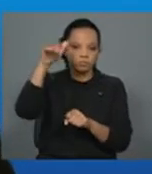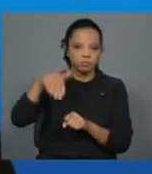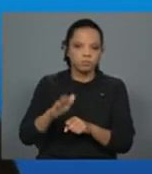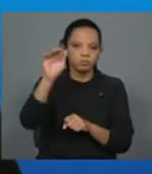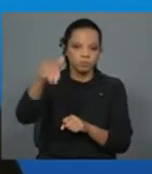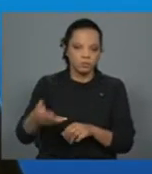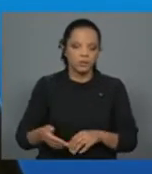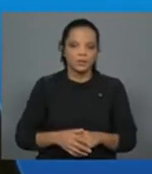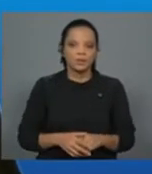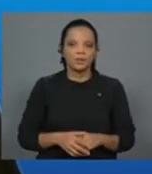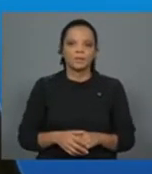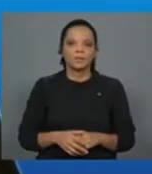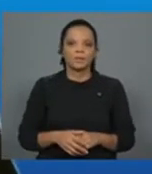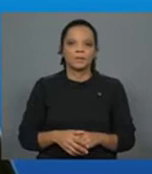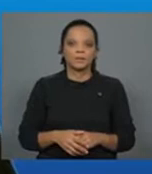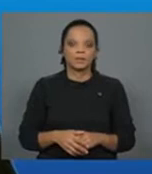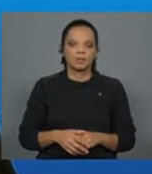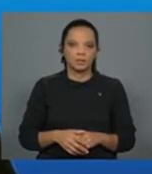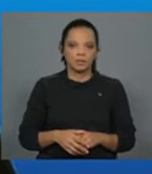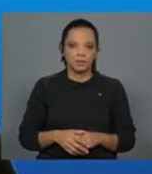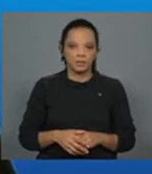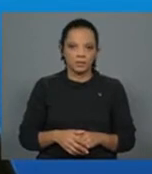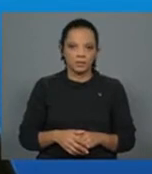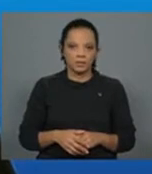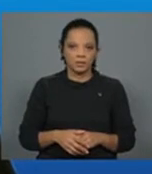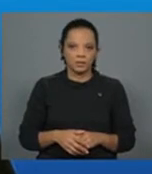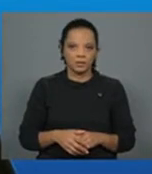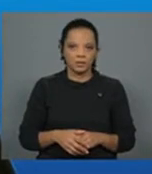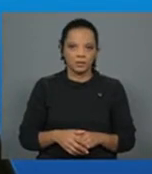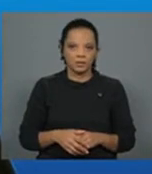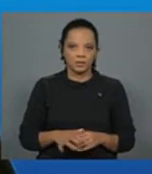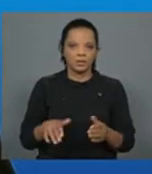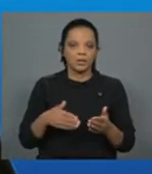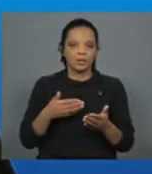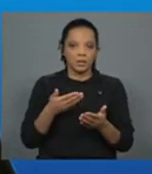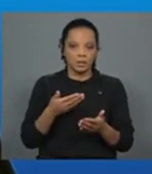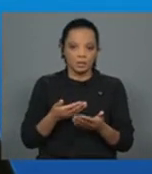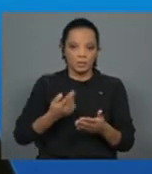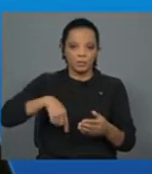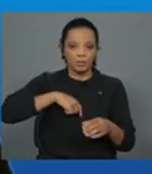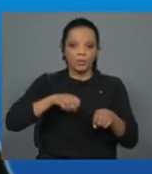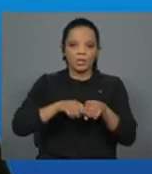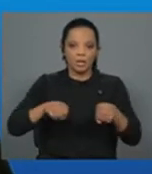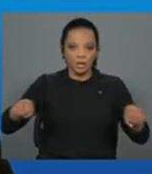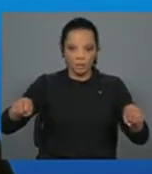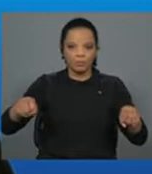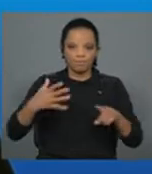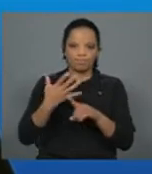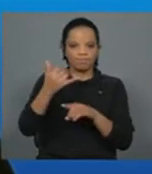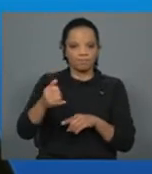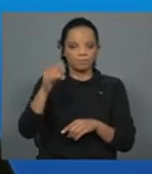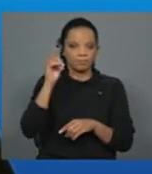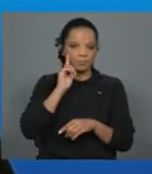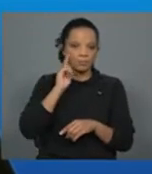conseguir implementar este conceito de Smart Cable é, do nosso ponto de vista, o próximo grande passo